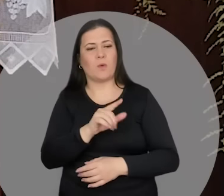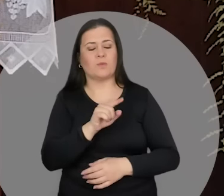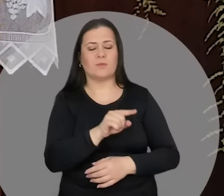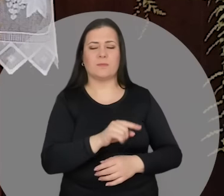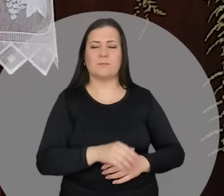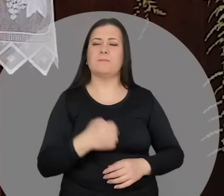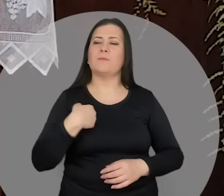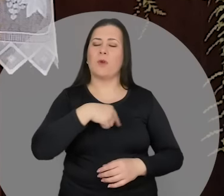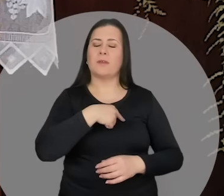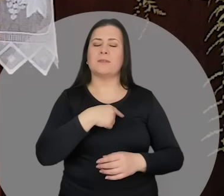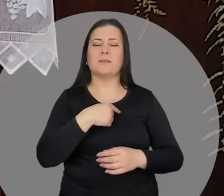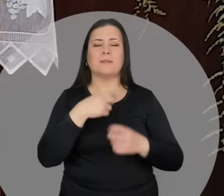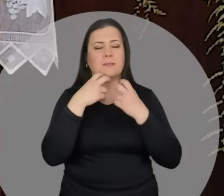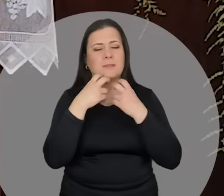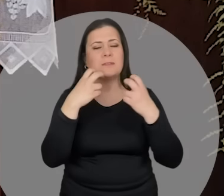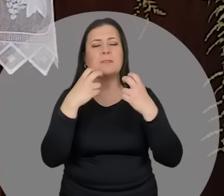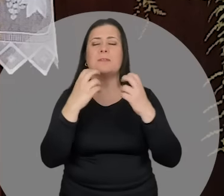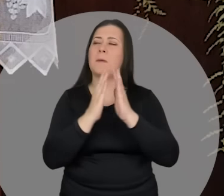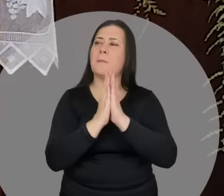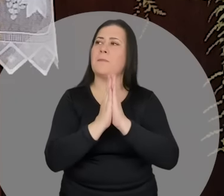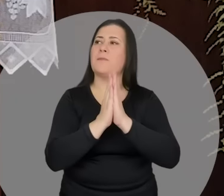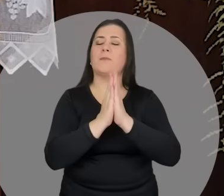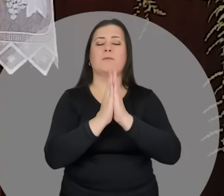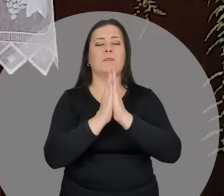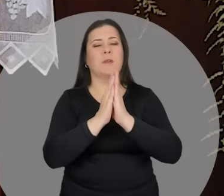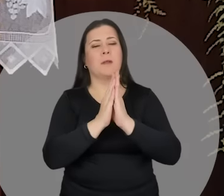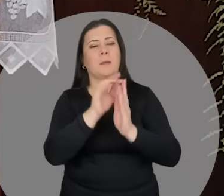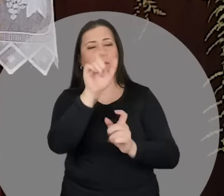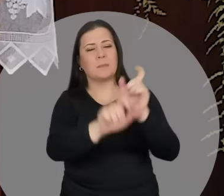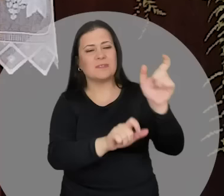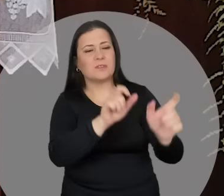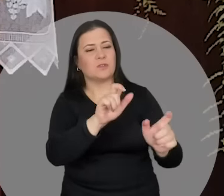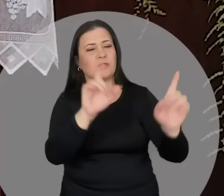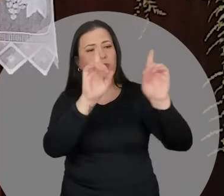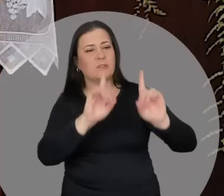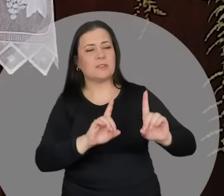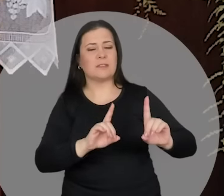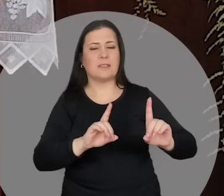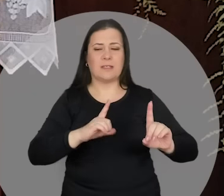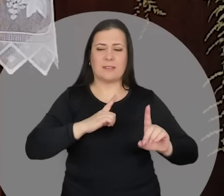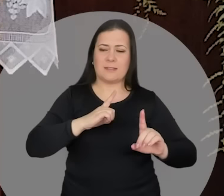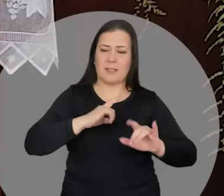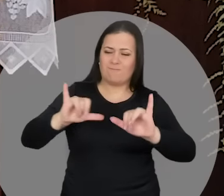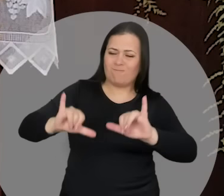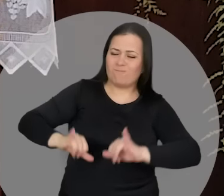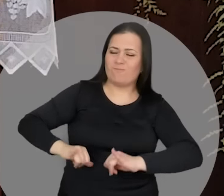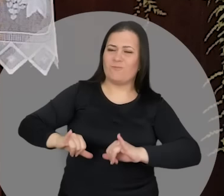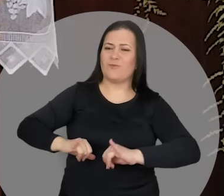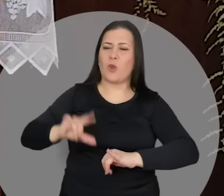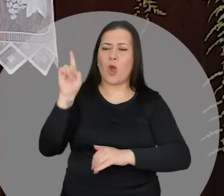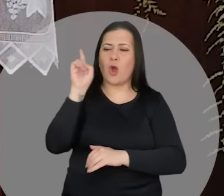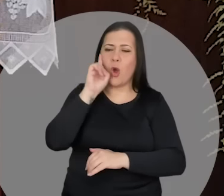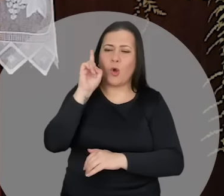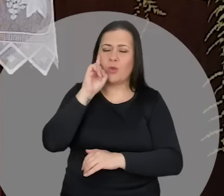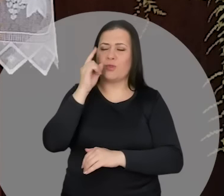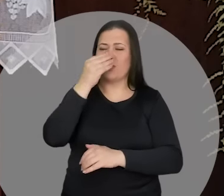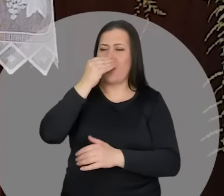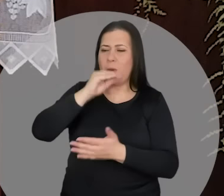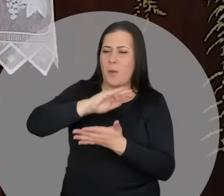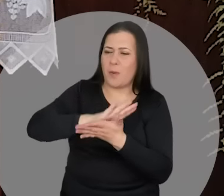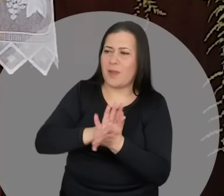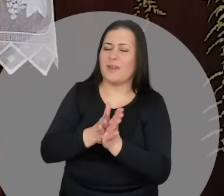Clamamos pelas pessoas com deficiência que são vítimas de preconceitos, que